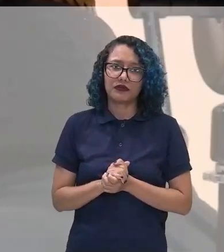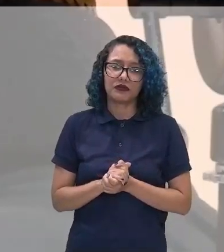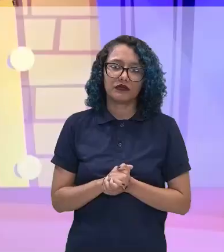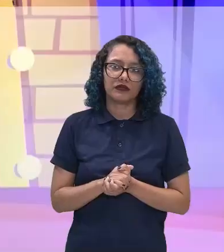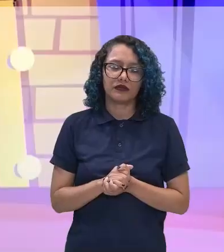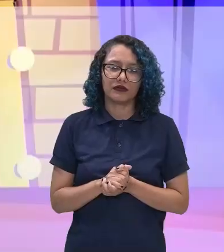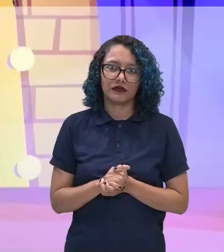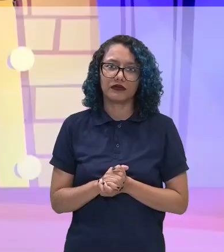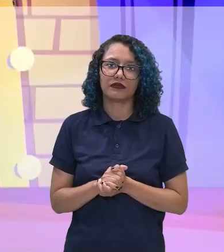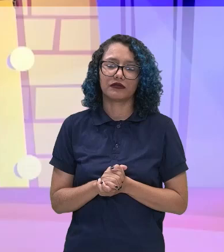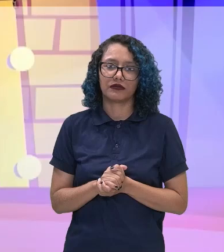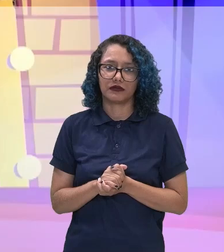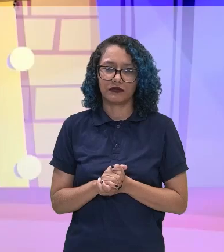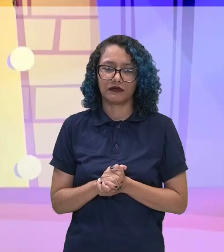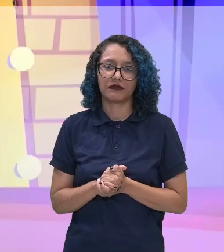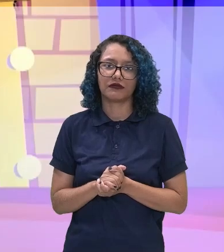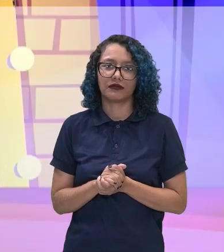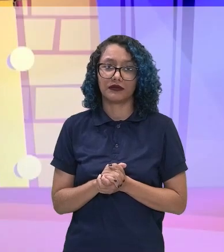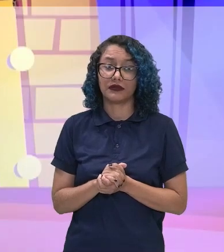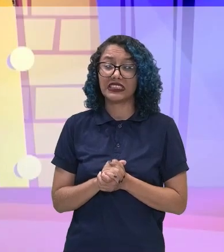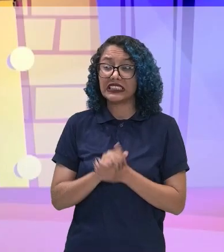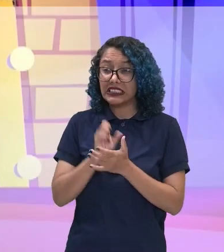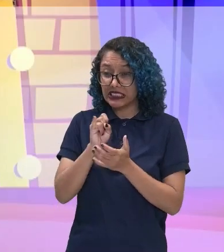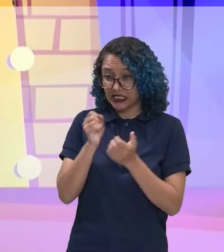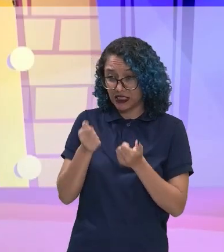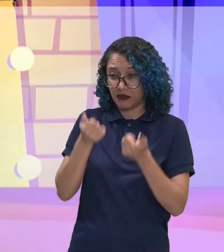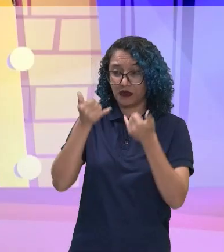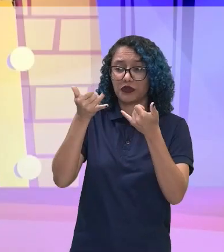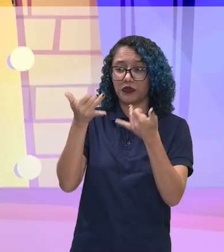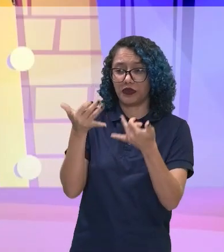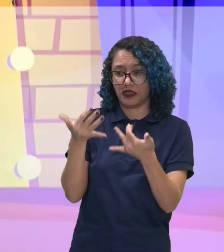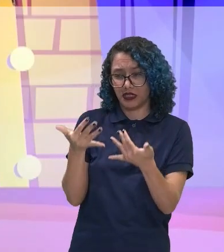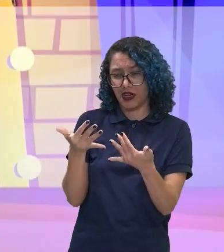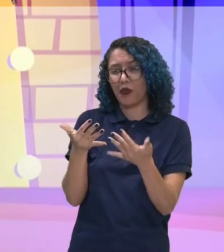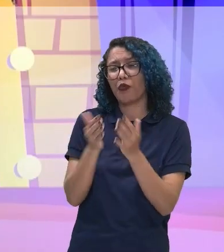mim. Se eu te contei, me